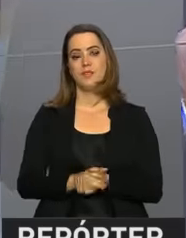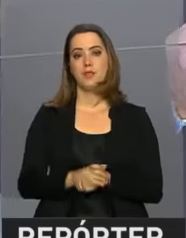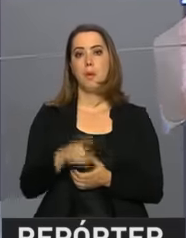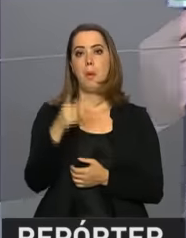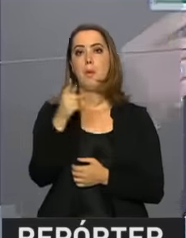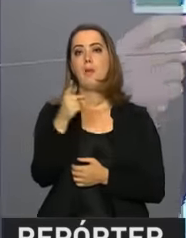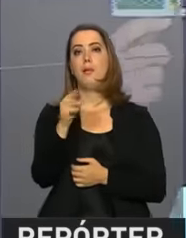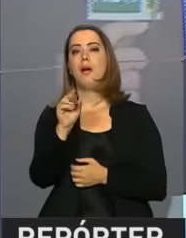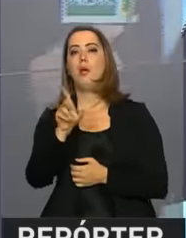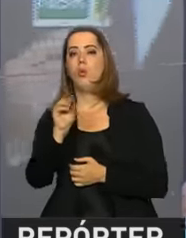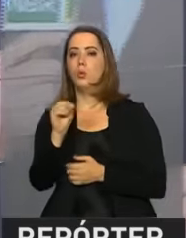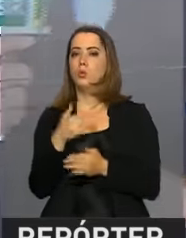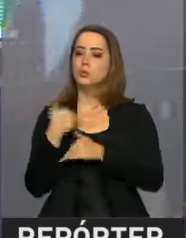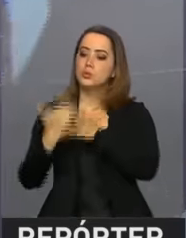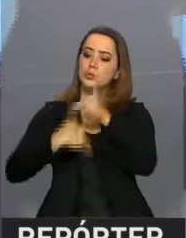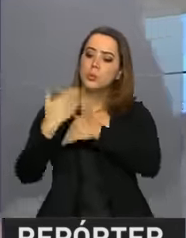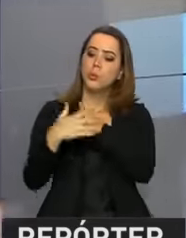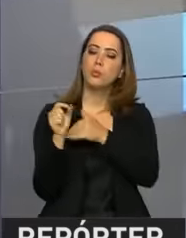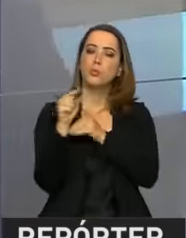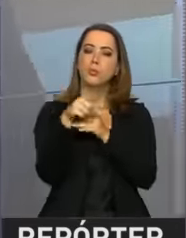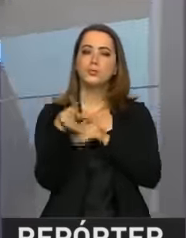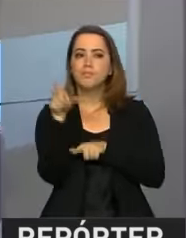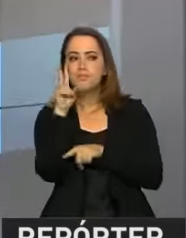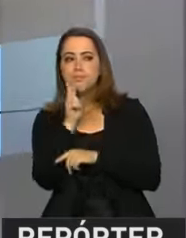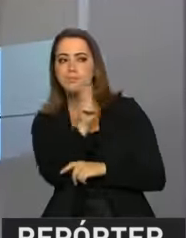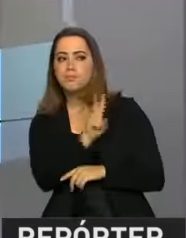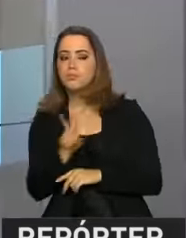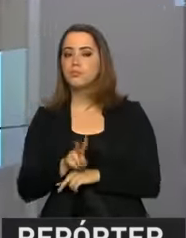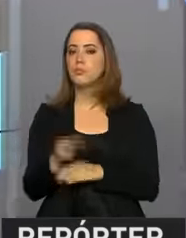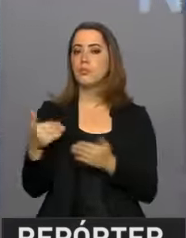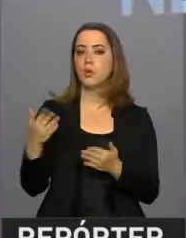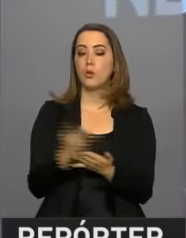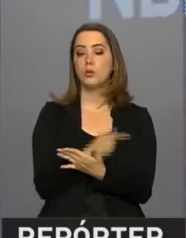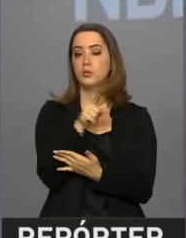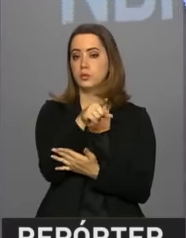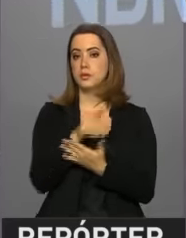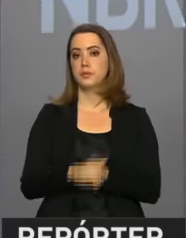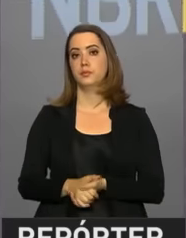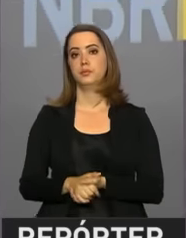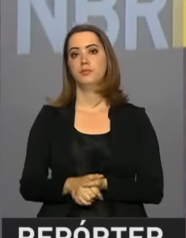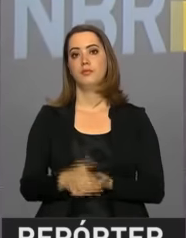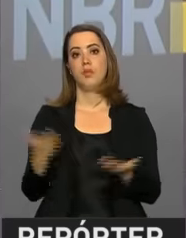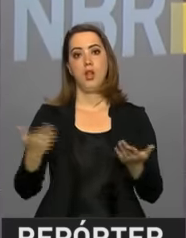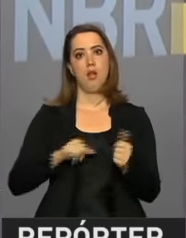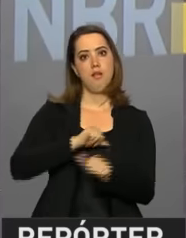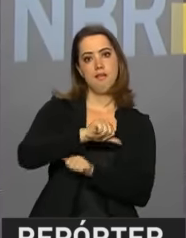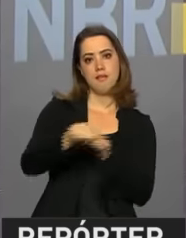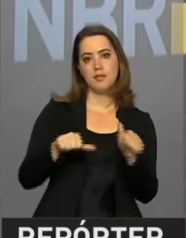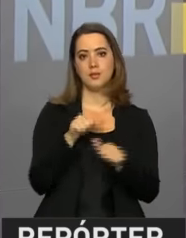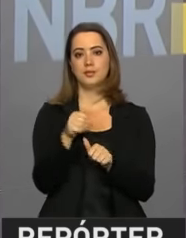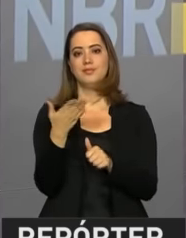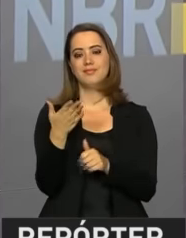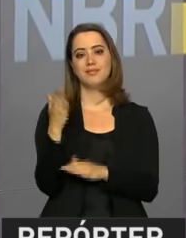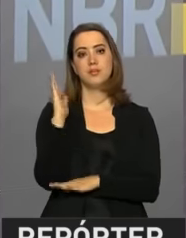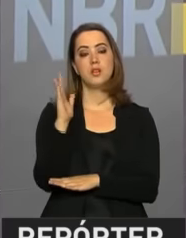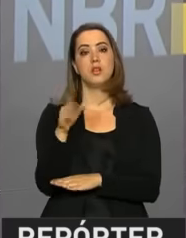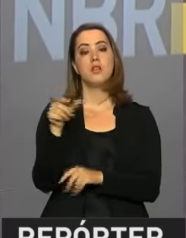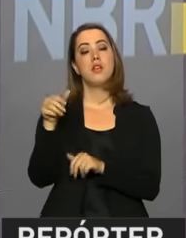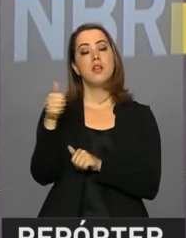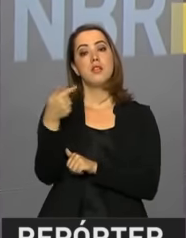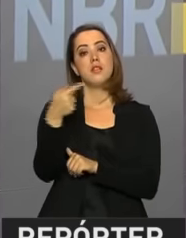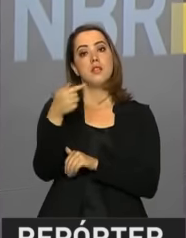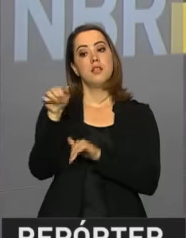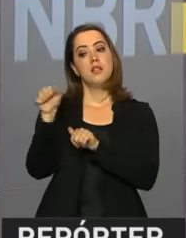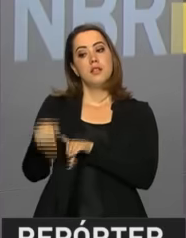Assalva vai continuar no Palácio Planalto, acompanhando a movimentação por lá. Agora a gente vai mudar de assunto, vamos entrar no clima de 7 de setembro. Vamos falar da